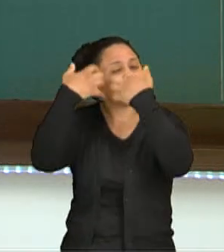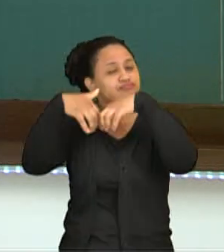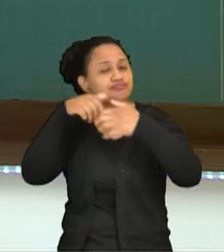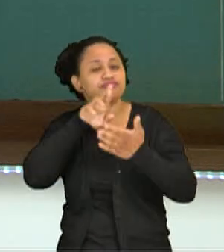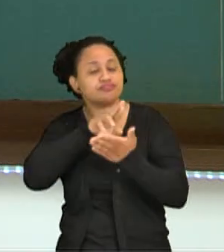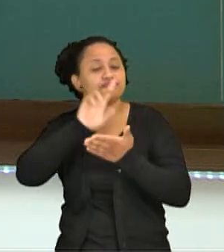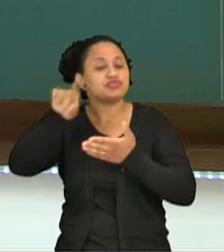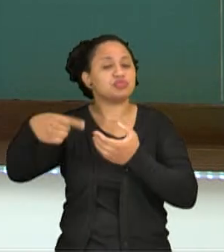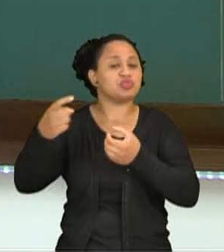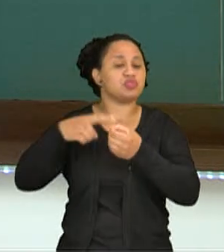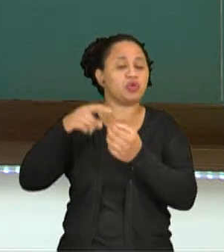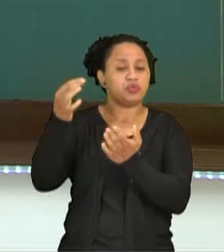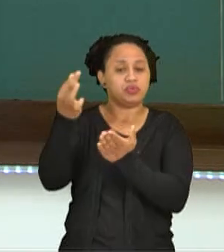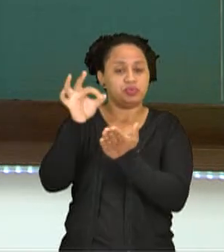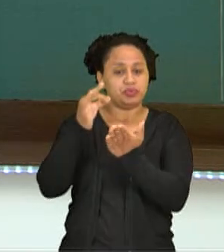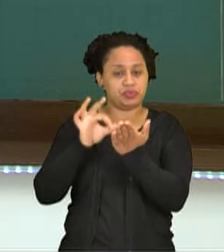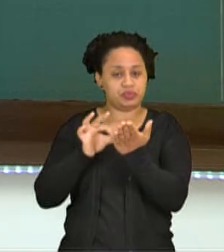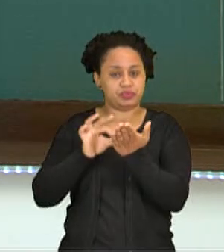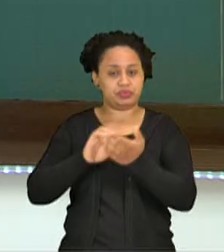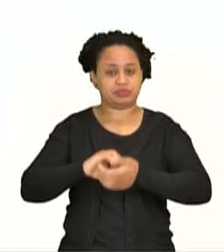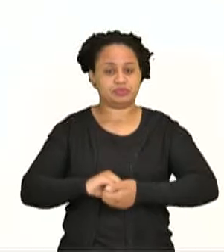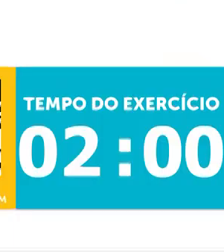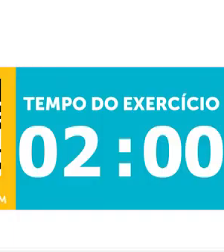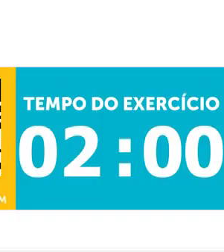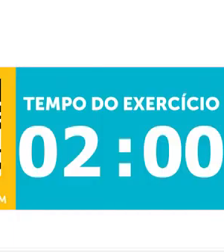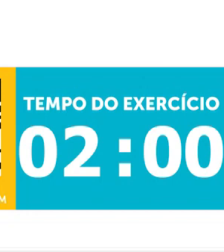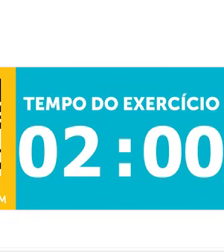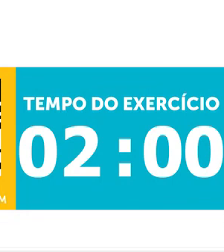que eu volto já já comentando essa resposta com vocês.